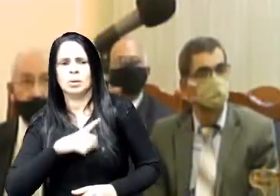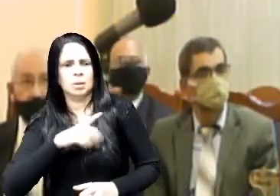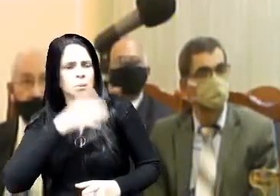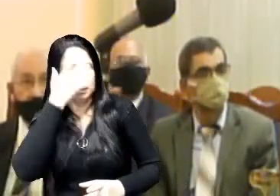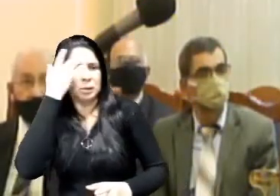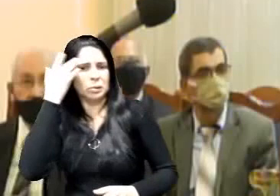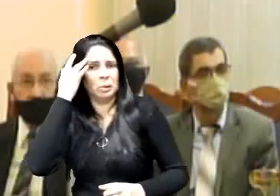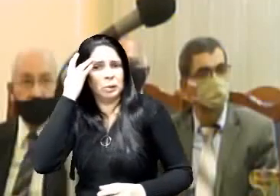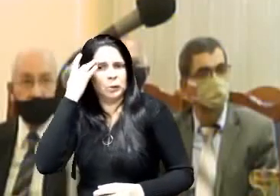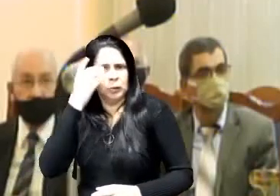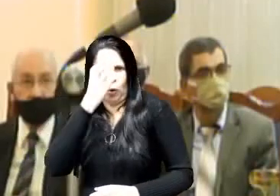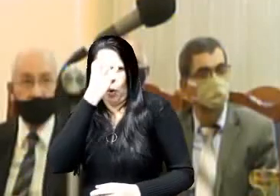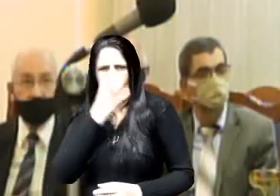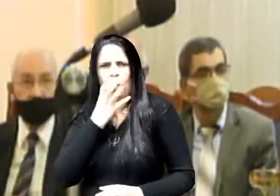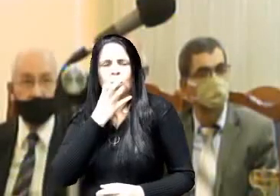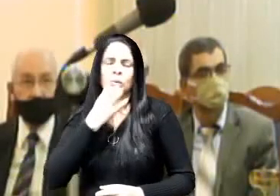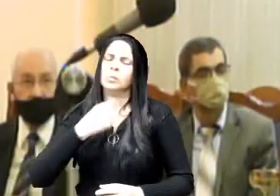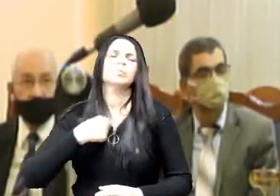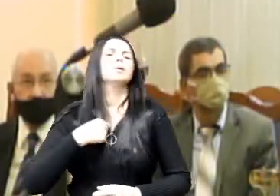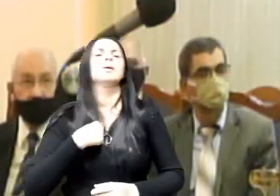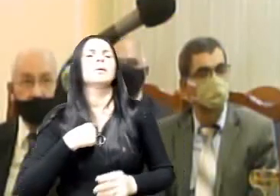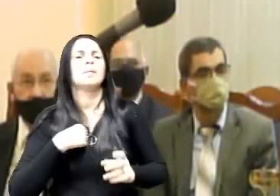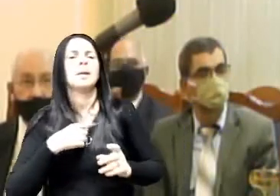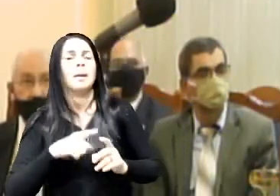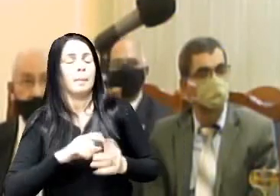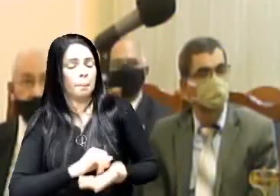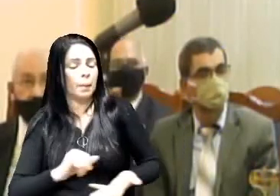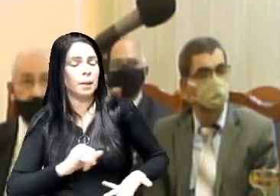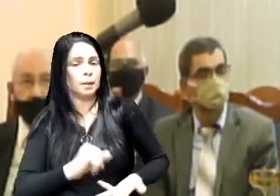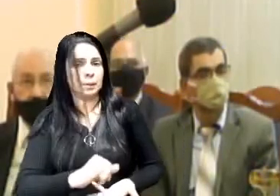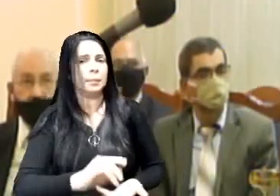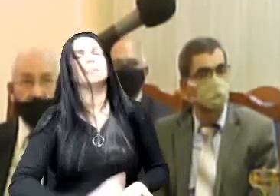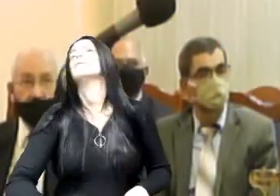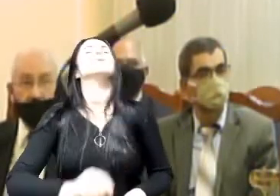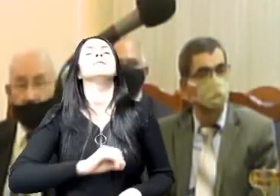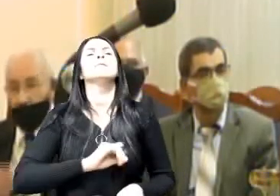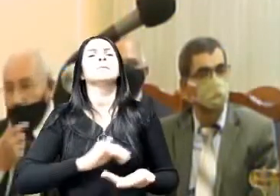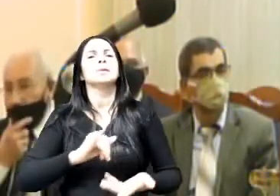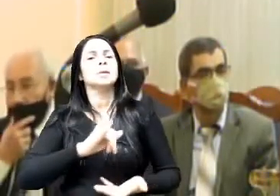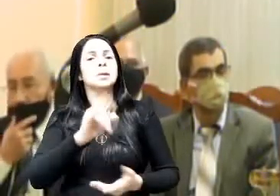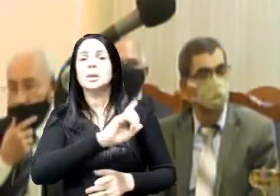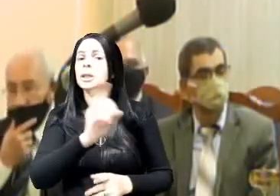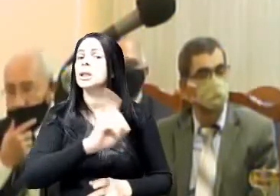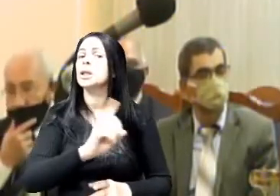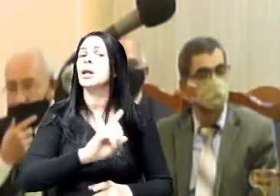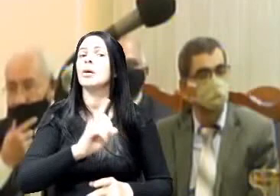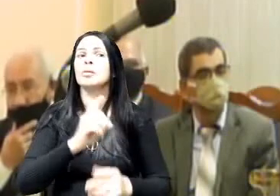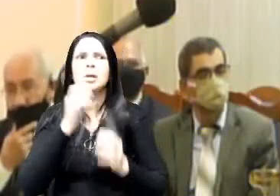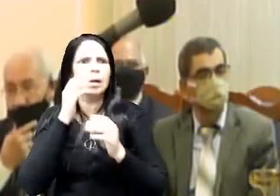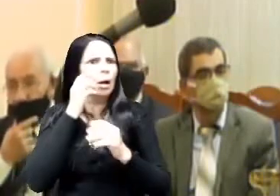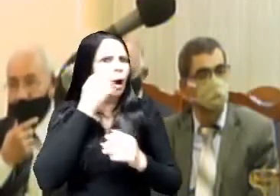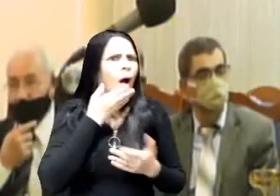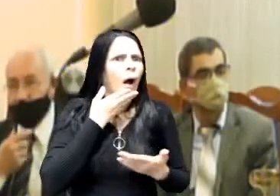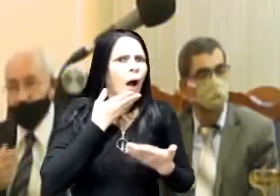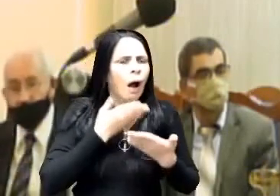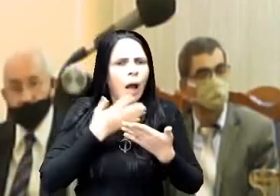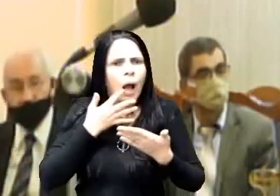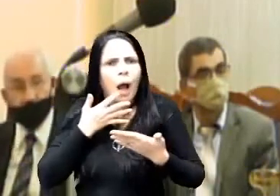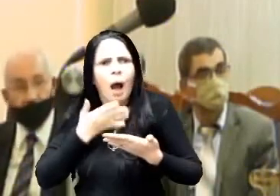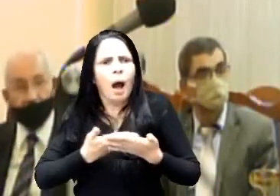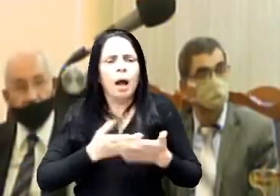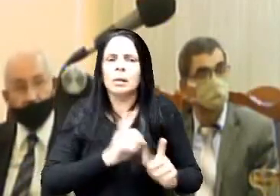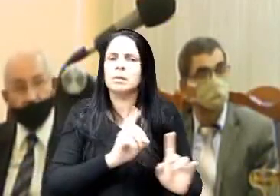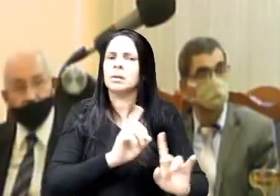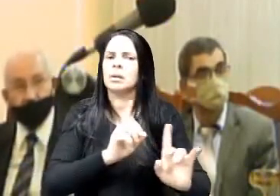irmãos, não vos maravilhei, não, com isso. Fique admirado, não. Isso é normal. Isso